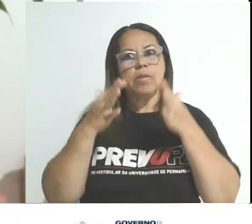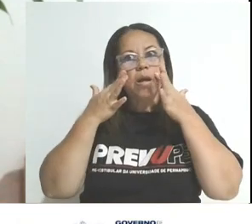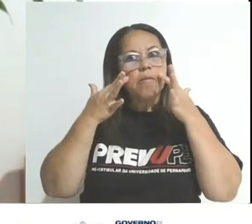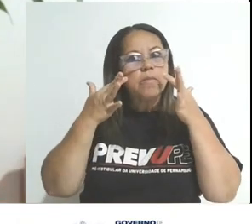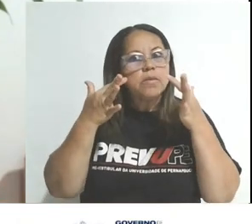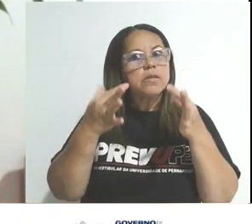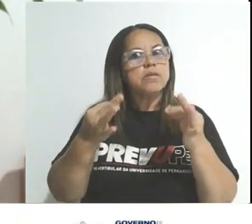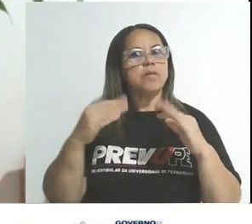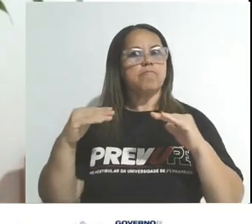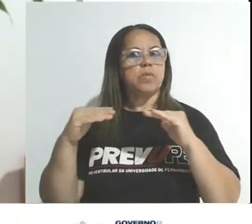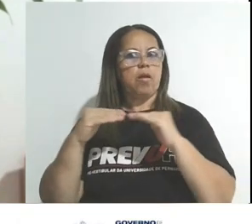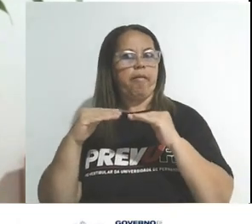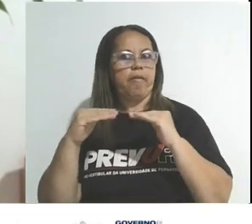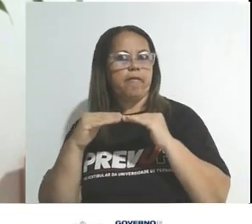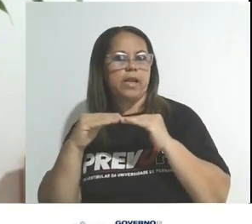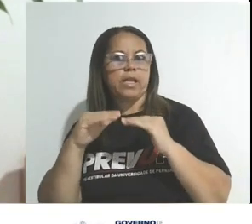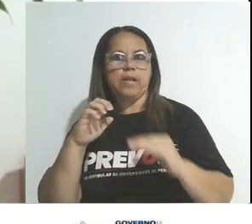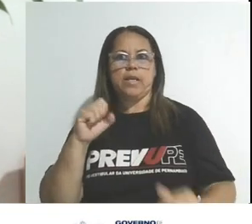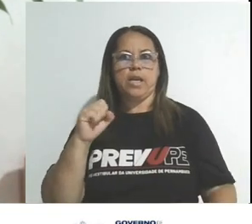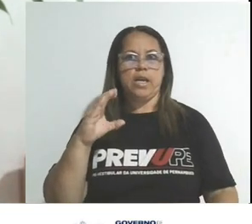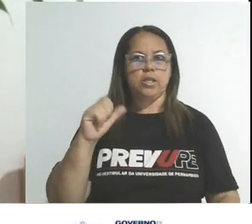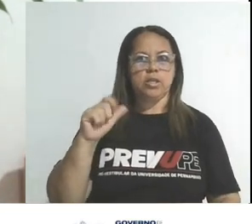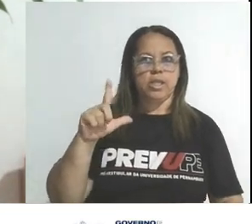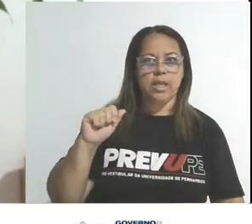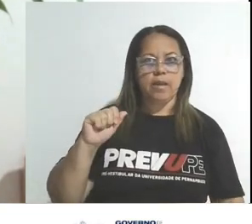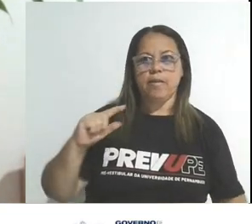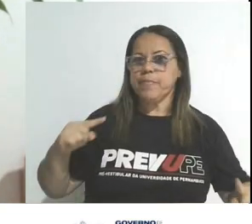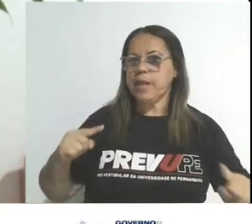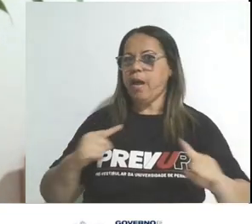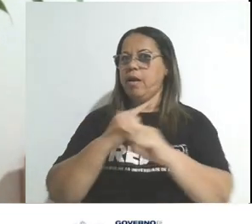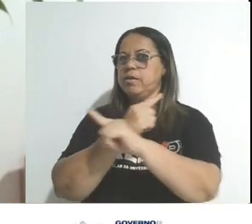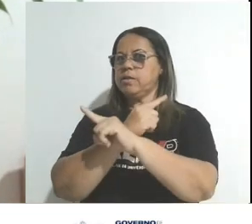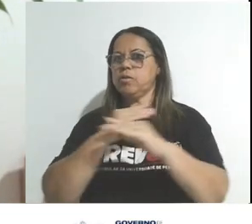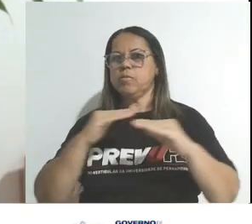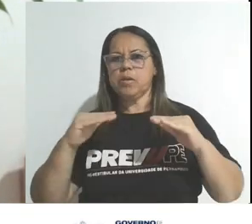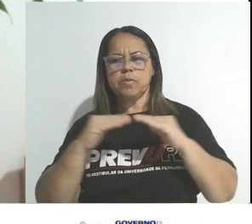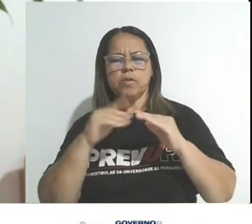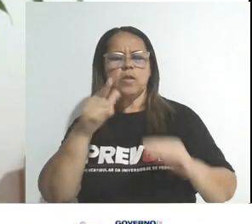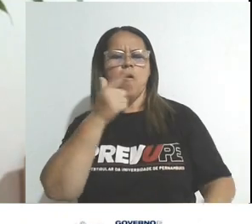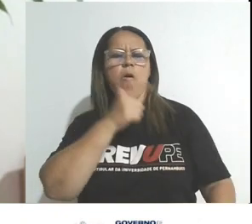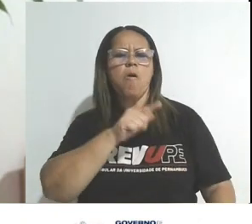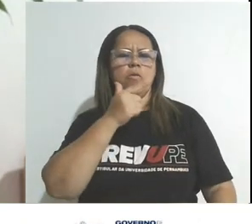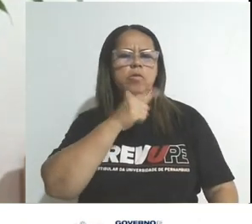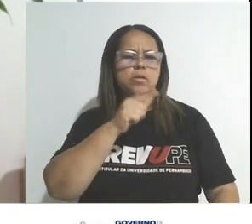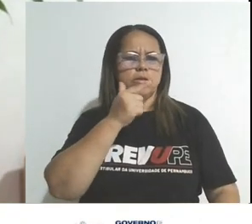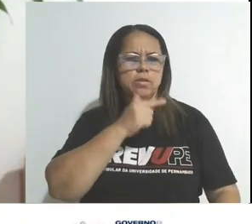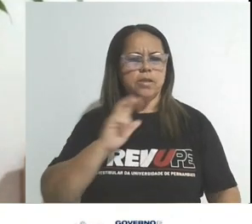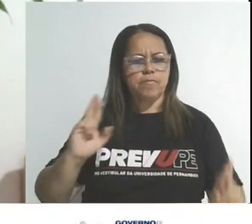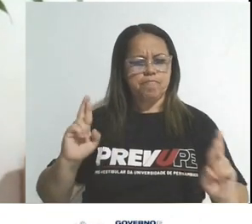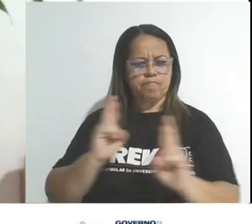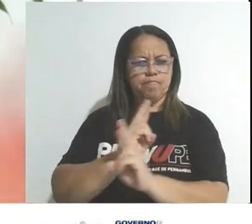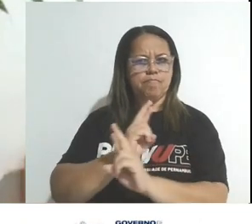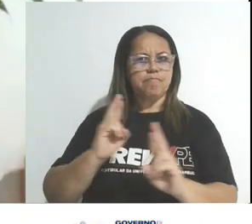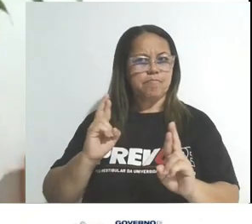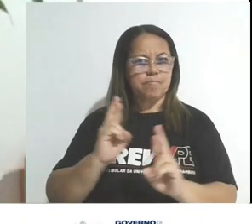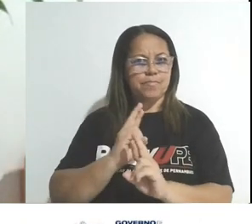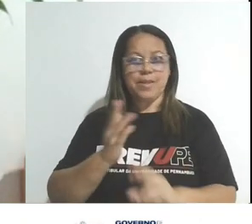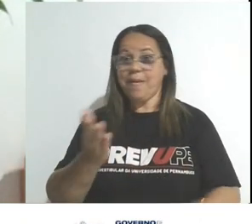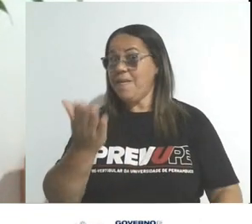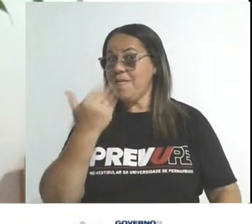de equivalência, de escala, de razão, de proporção e você conseguir fazer essas relações.